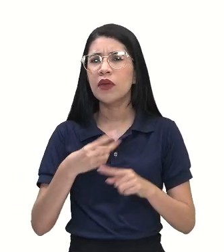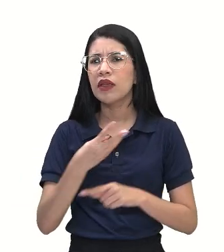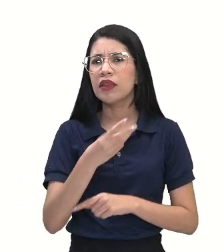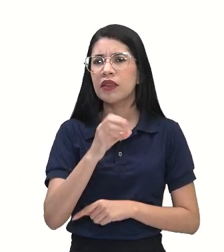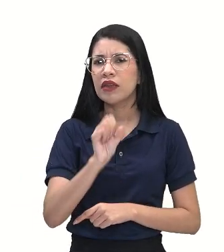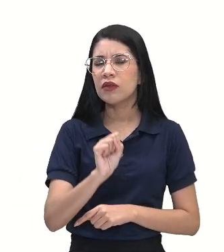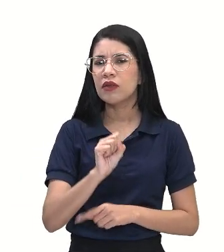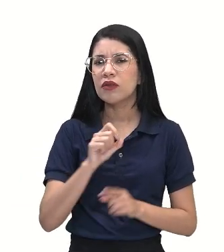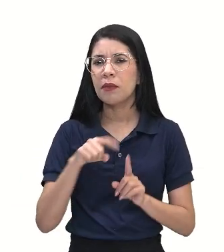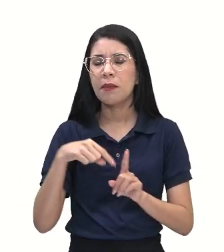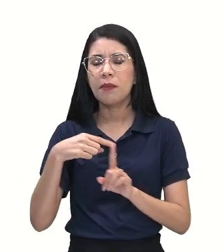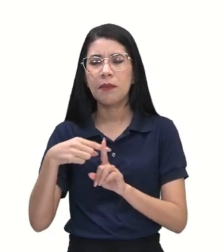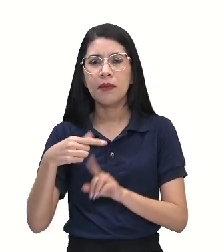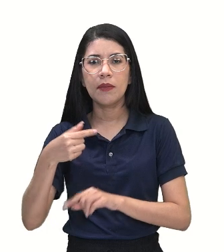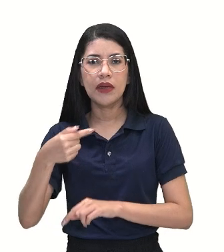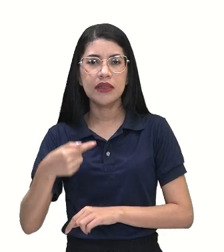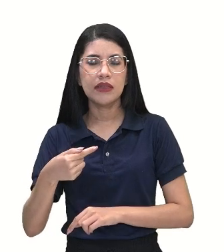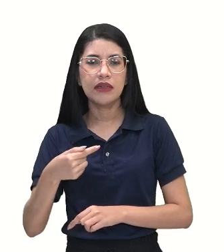mais 7?